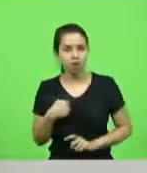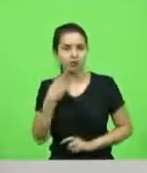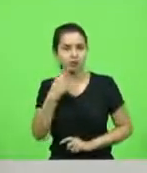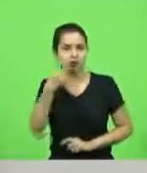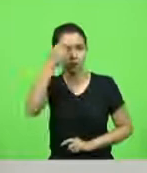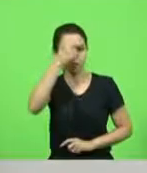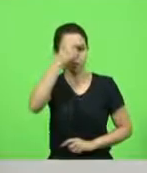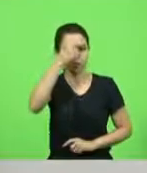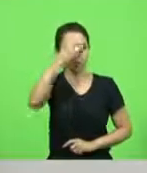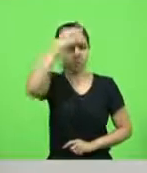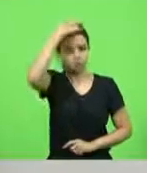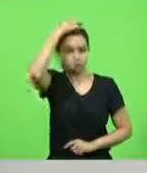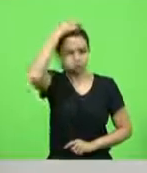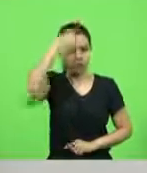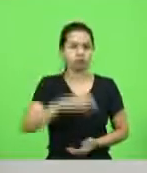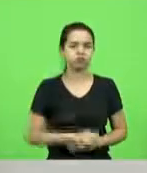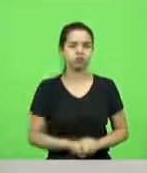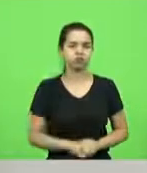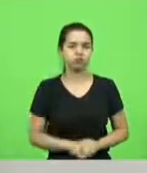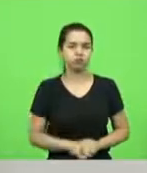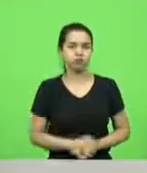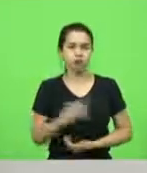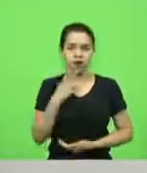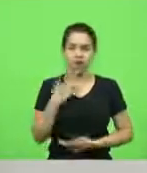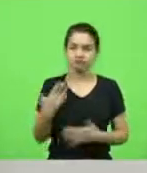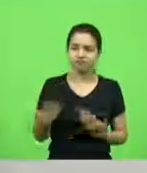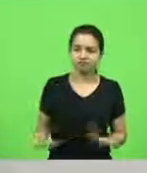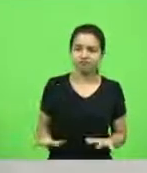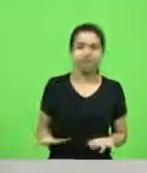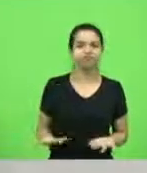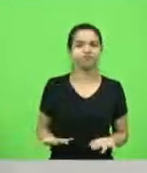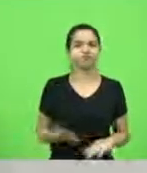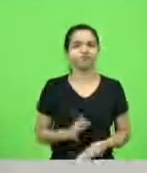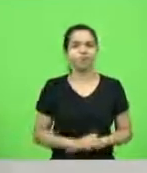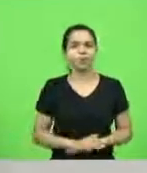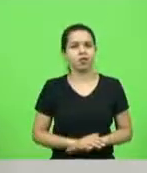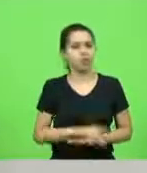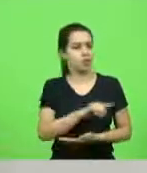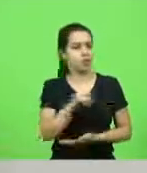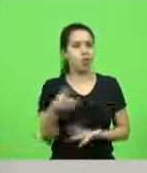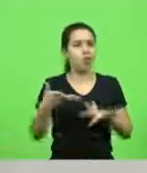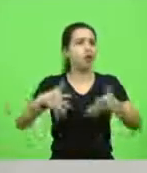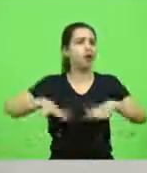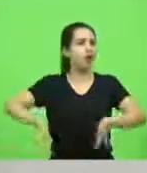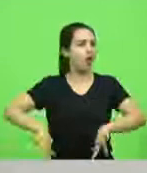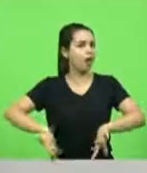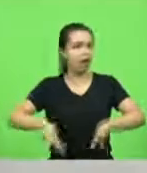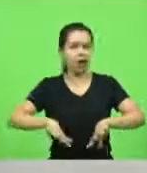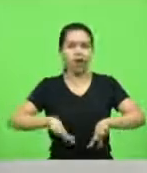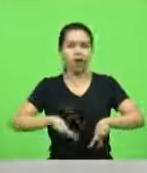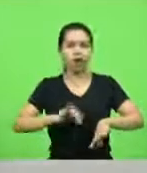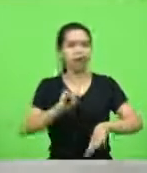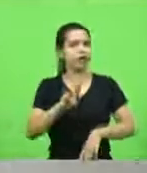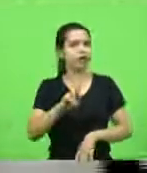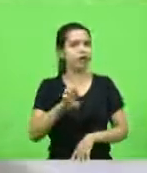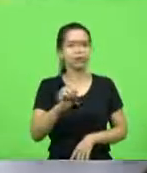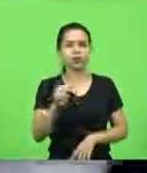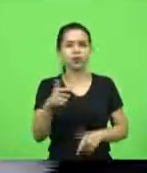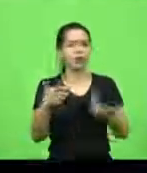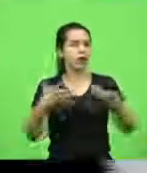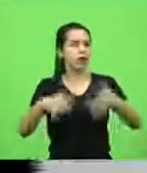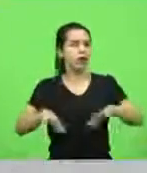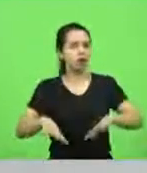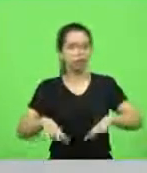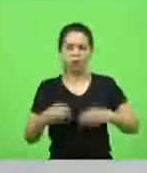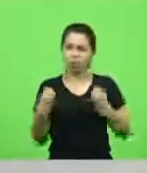Coronel Mocellin fosse por ali no teu povo aí tá não quer a igreja foi uma coisa como não quer a gente tá lutando por